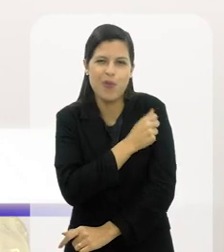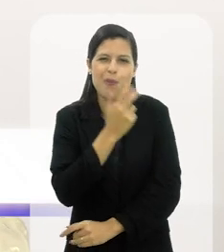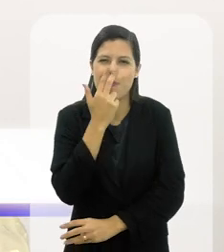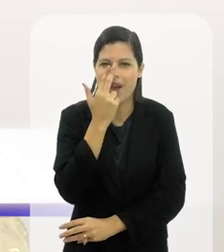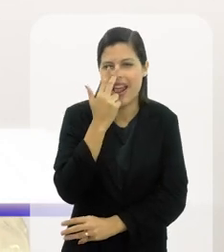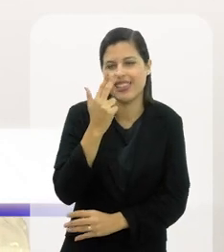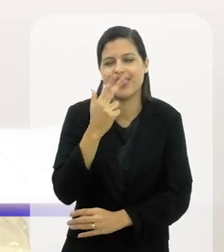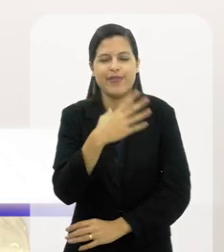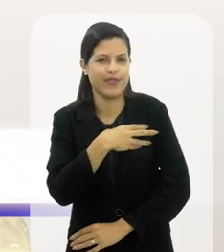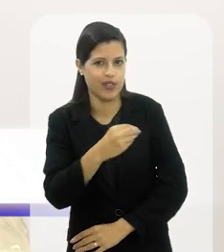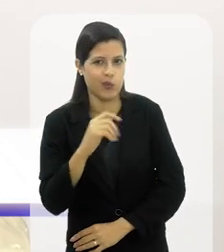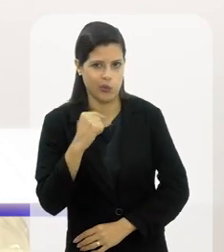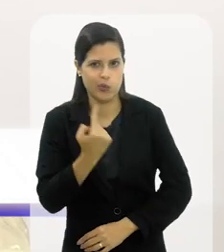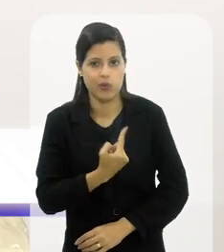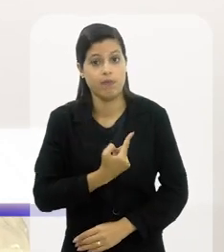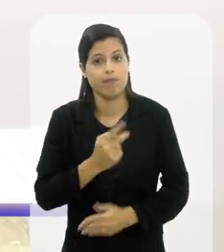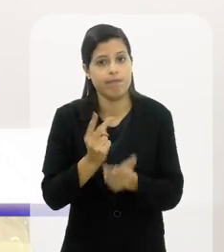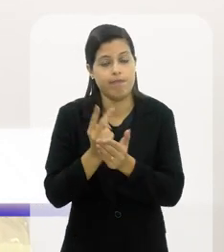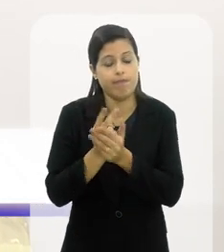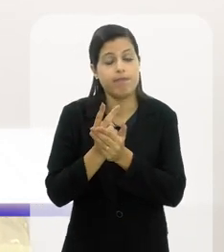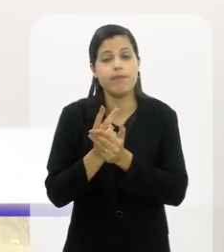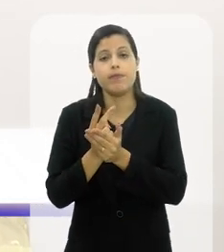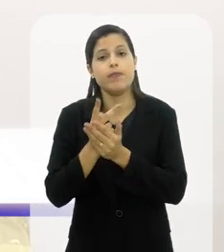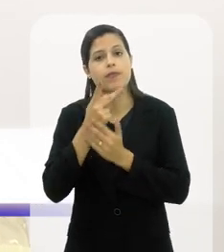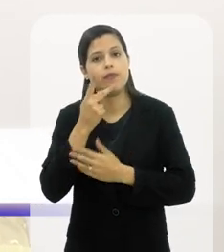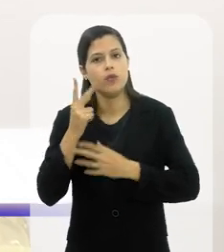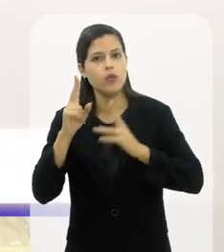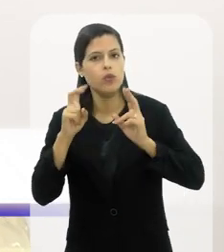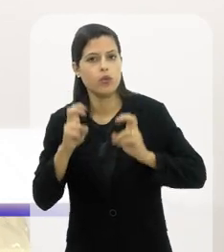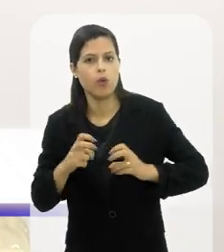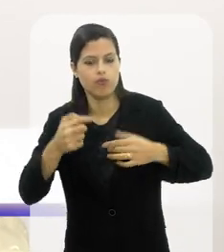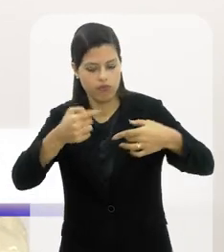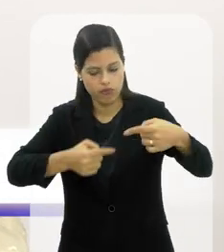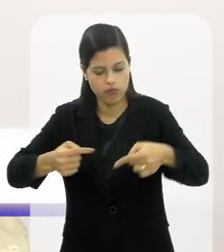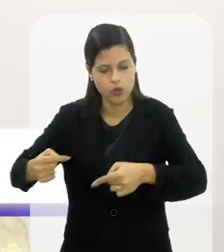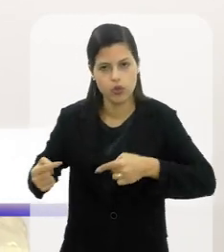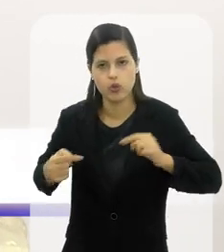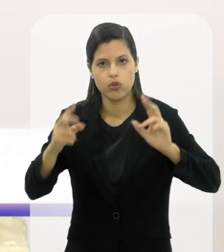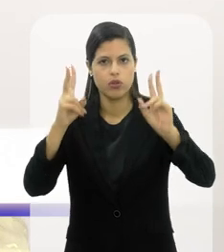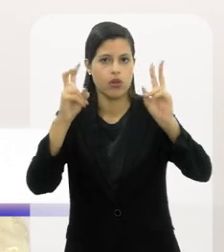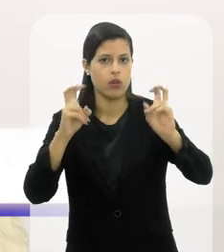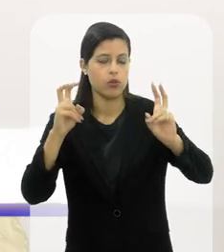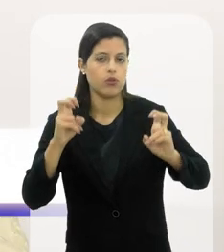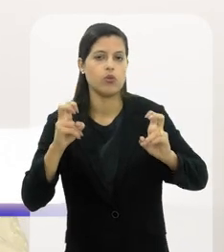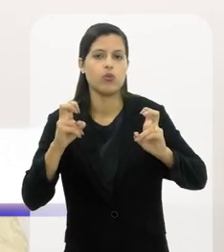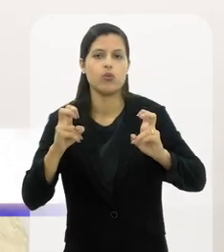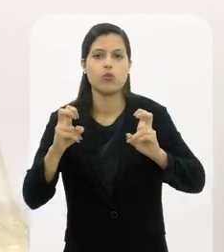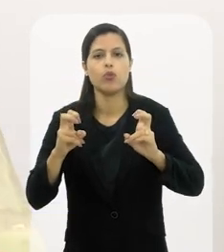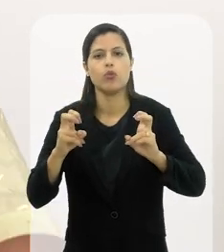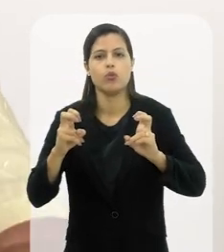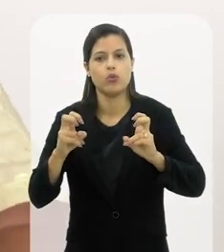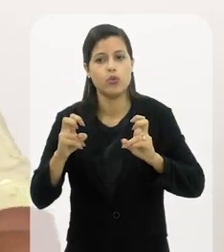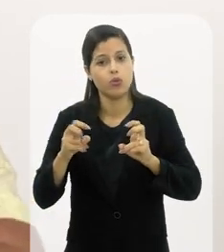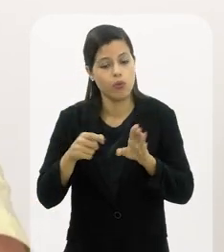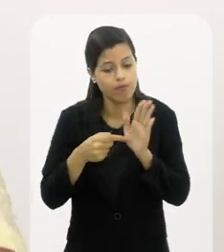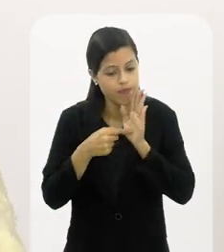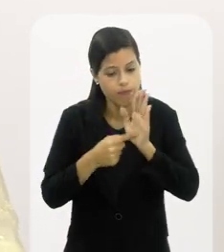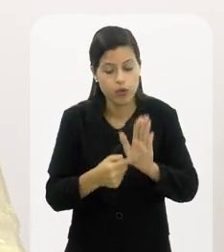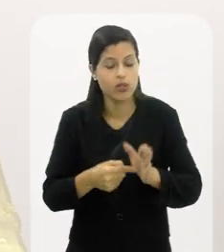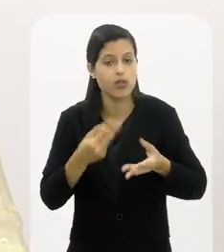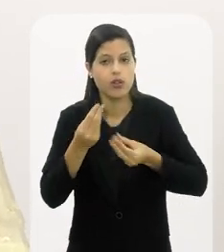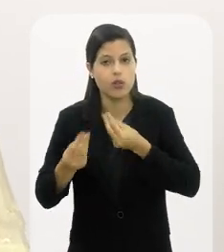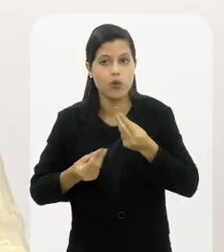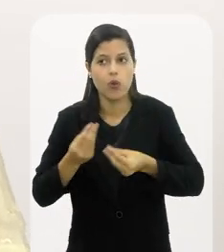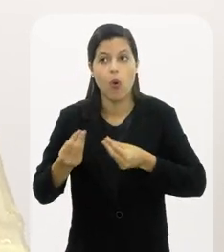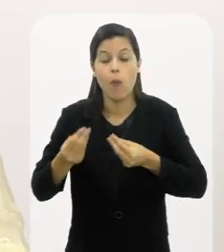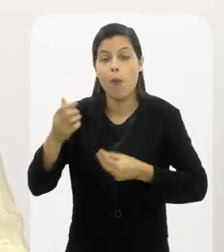são filhos. Então, a gente está sempre colocando essa questão, discutindo esse assunto, lidando francamente